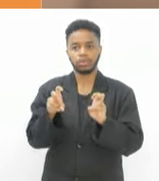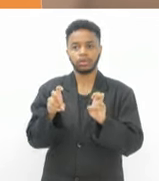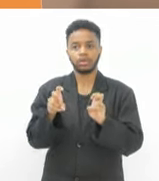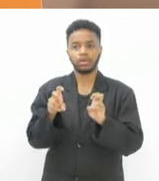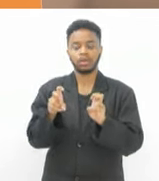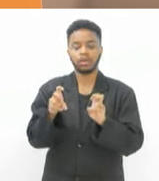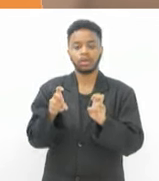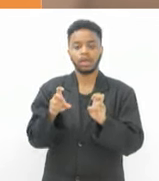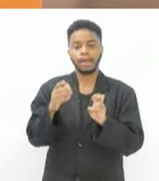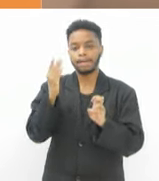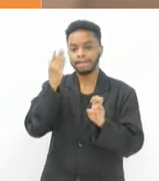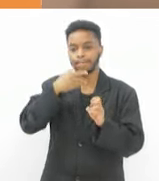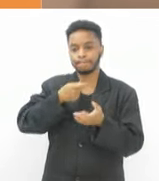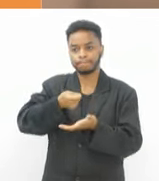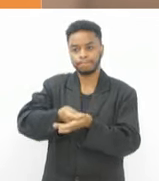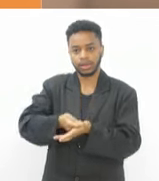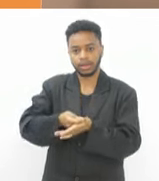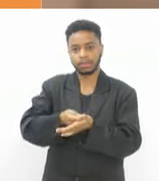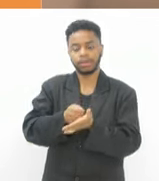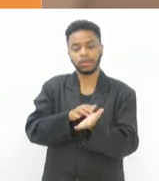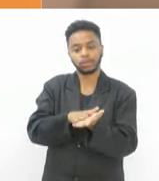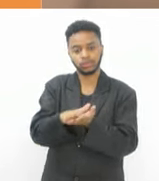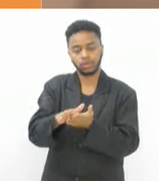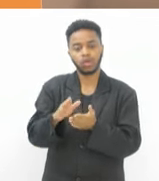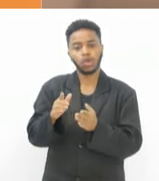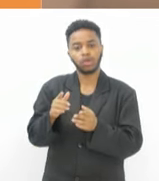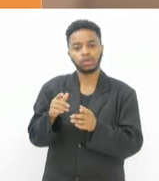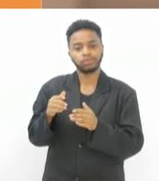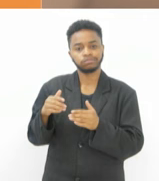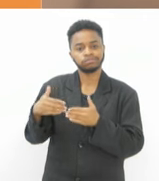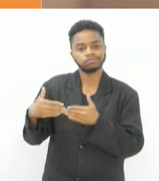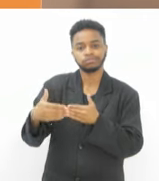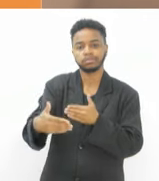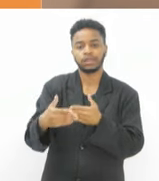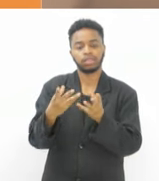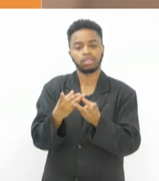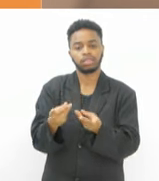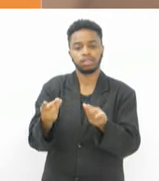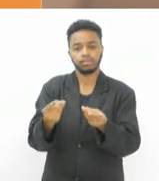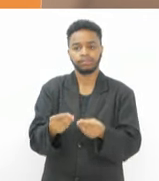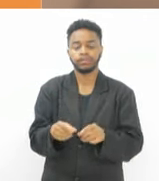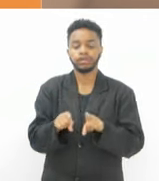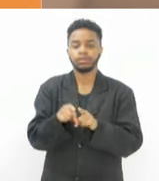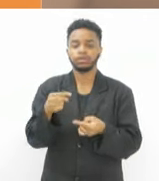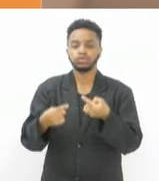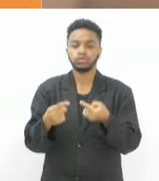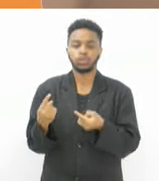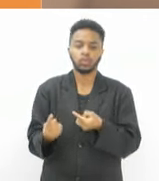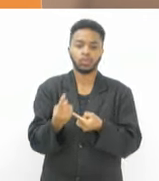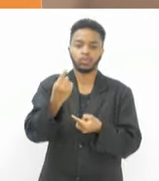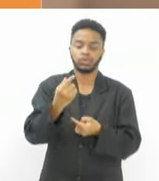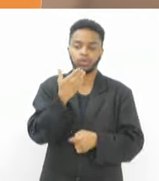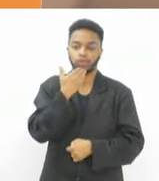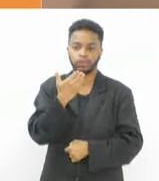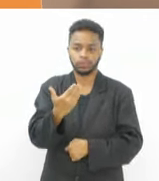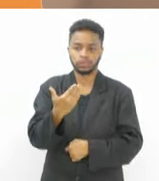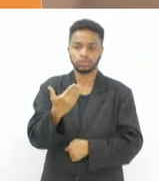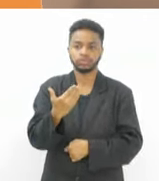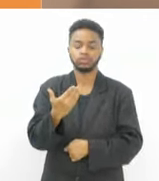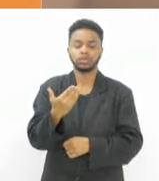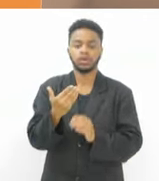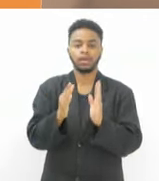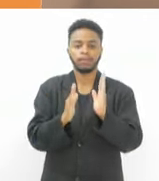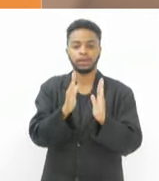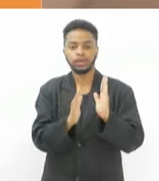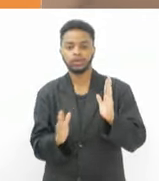dos comprovantes de pagamento que forem impressos. Em discussão única, um requerimento para prorrogar o